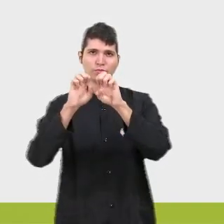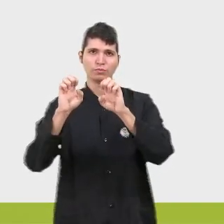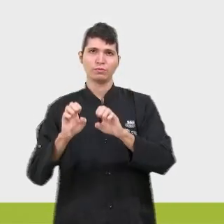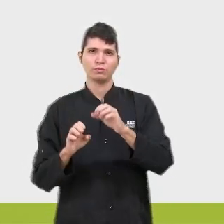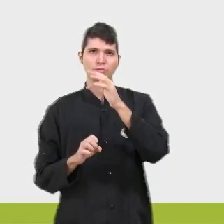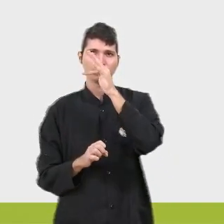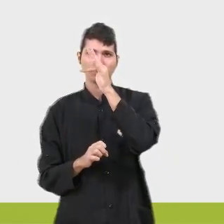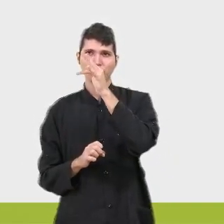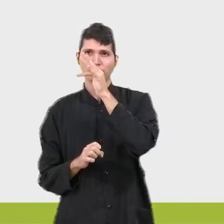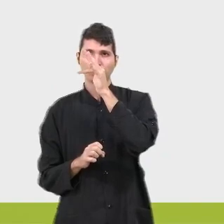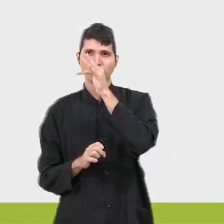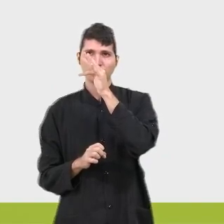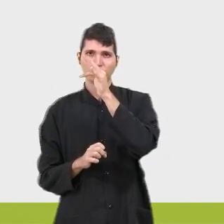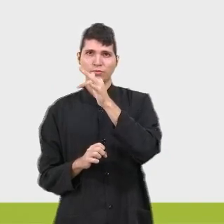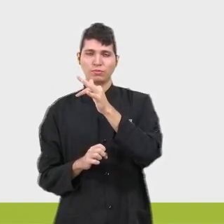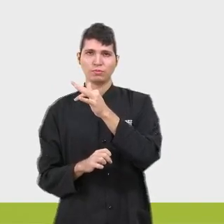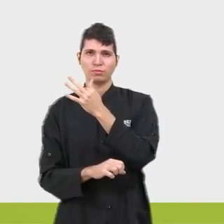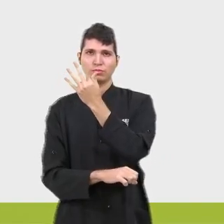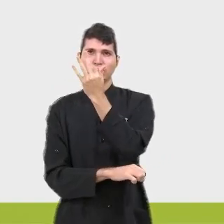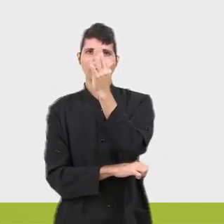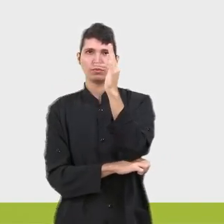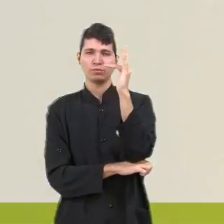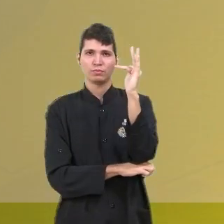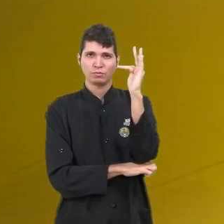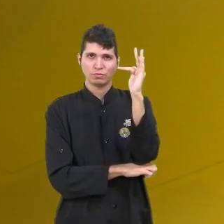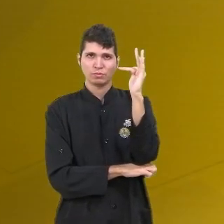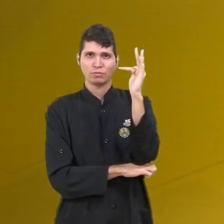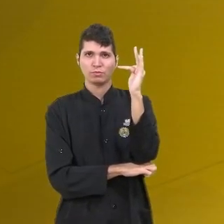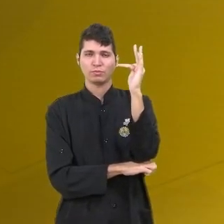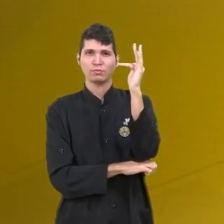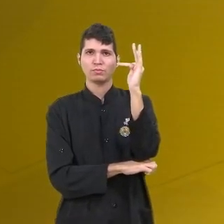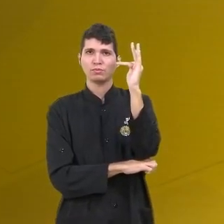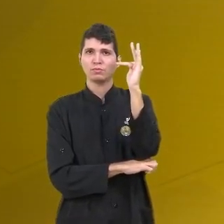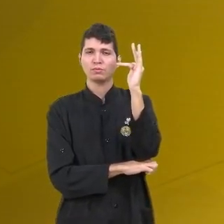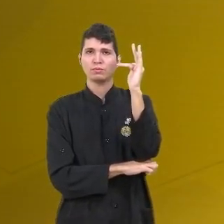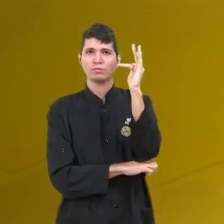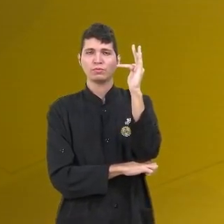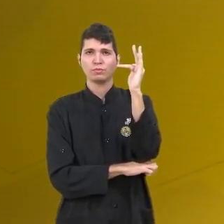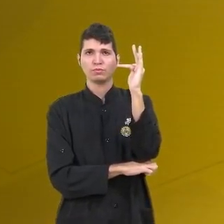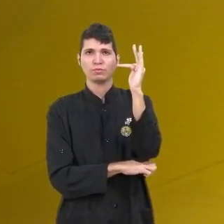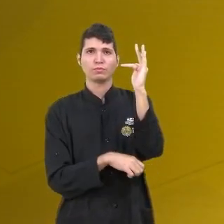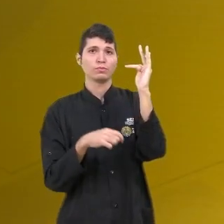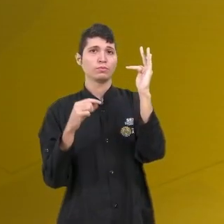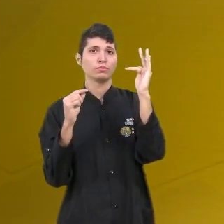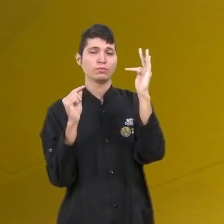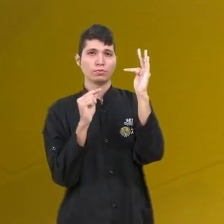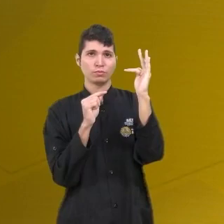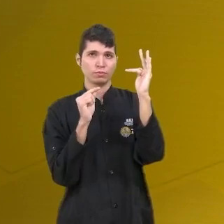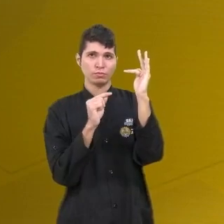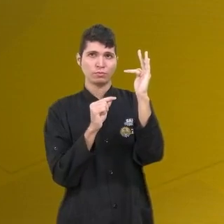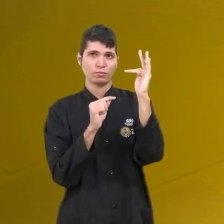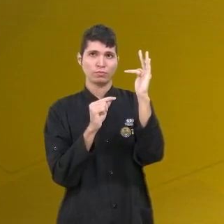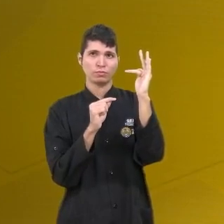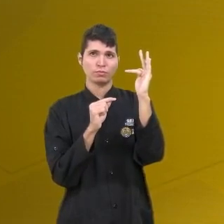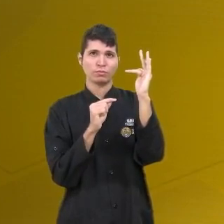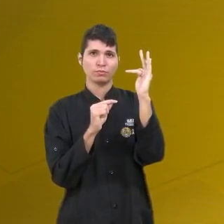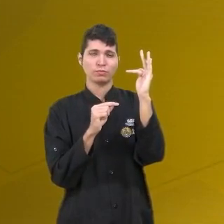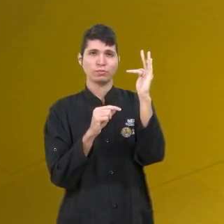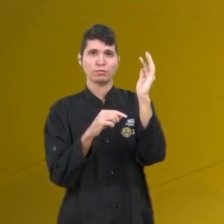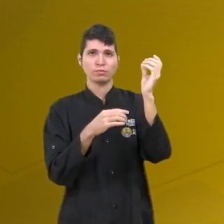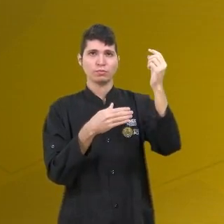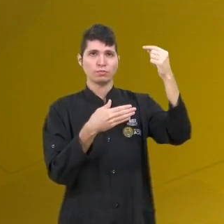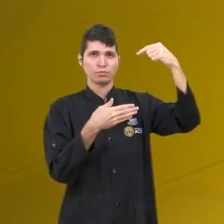Tá? Então, a flor, o que é? É o órgão de reprodução das plantas. E essa flor, ela vai produzir